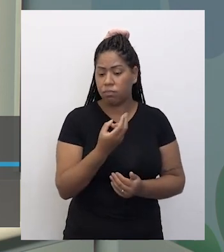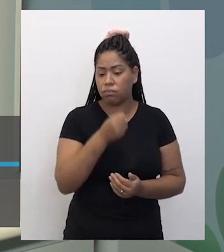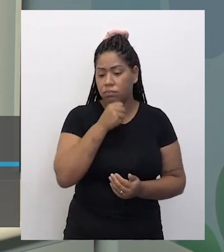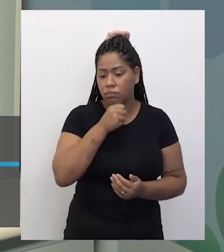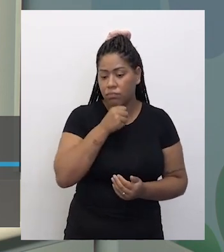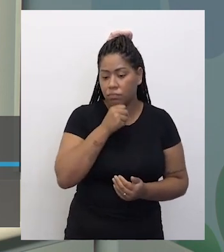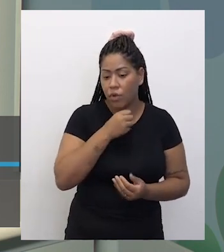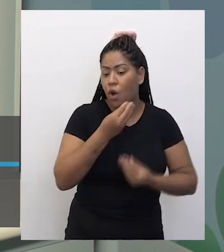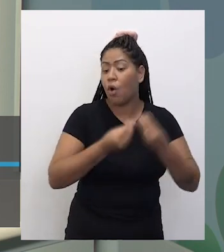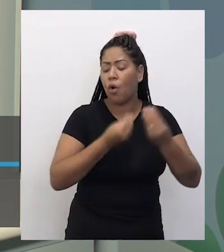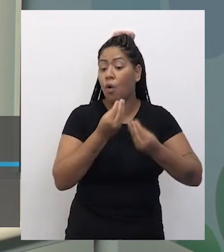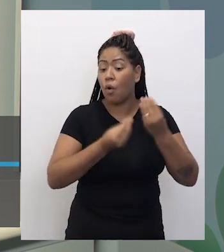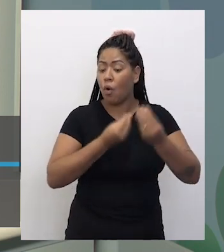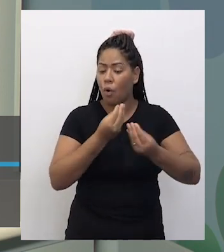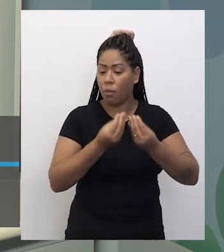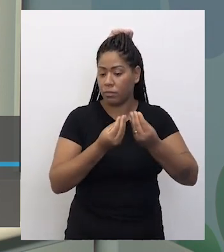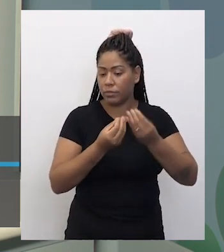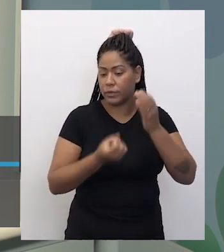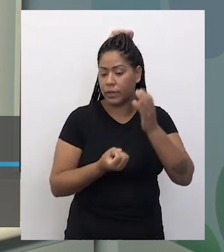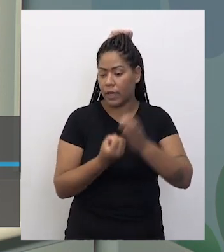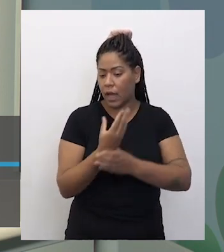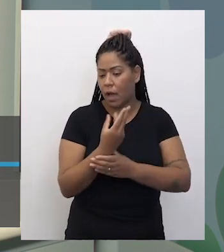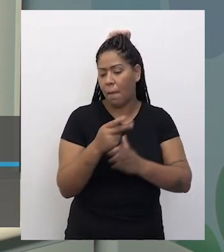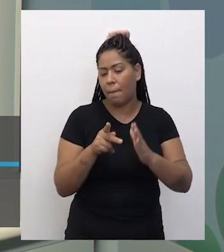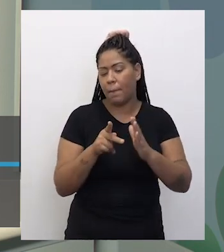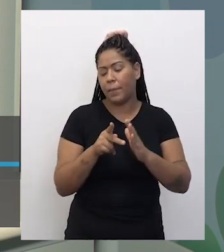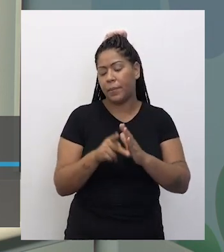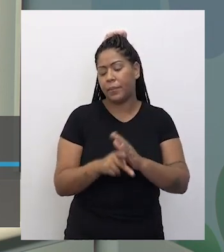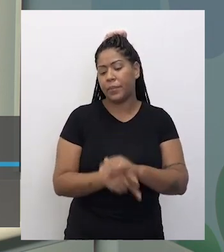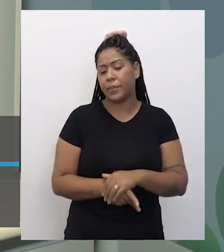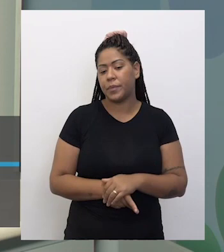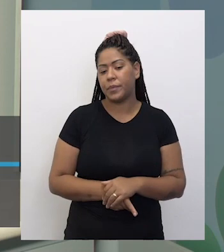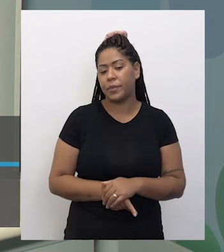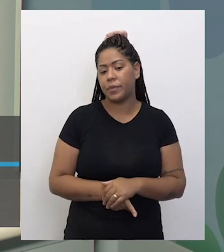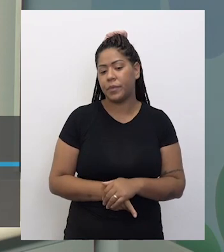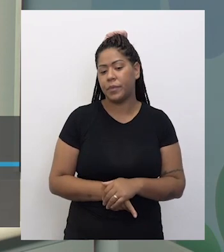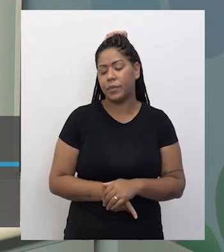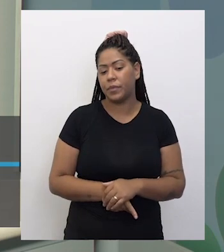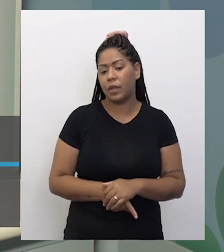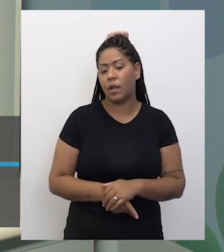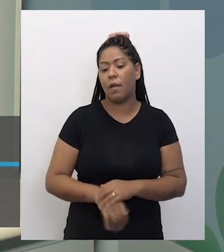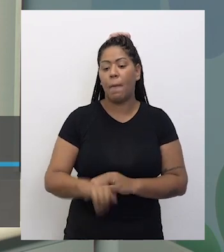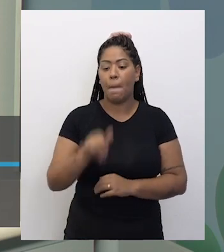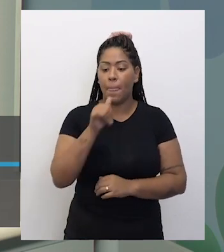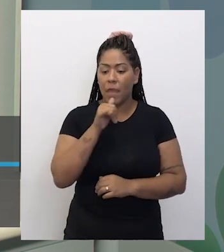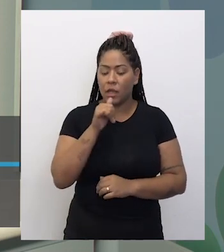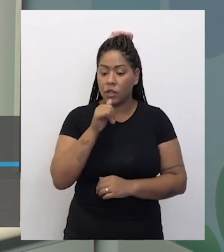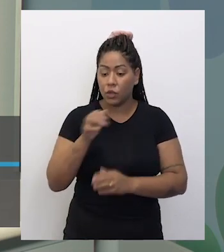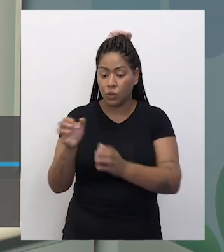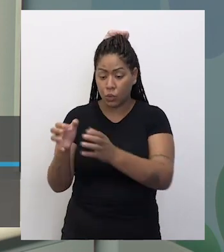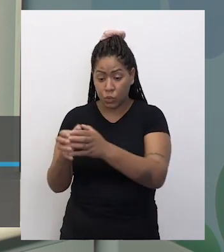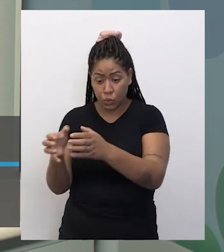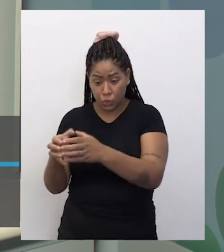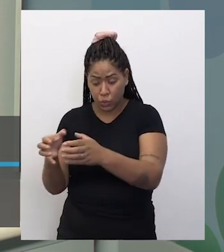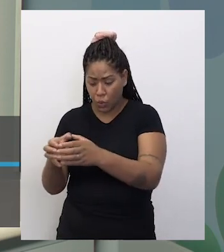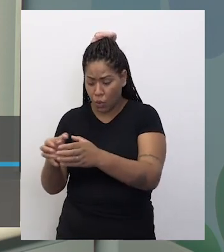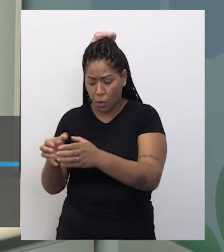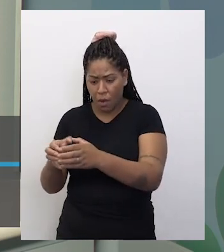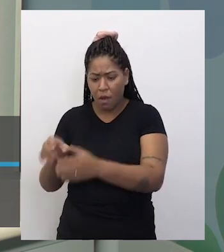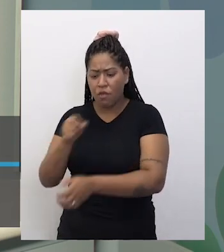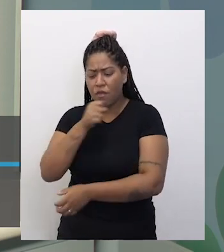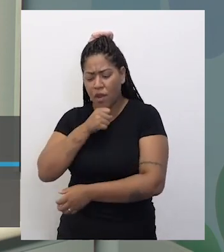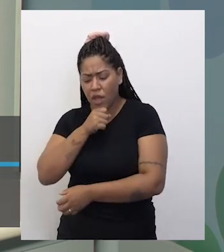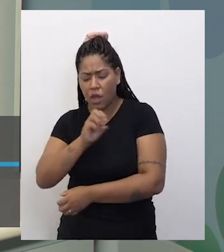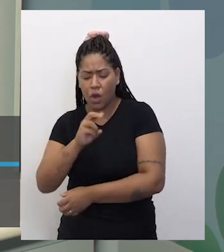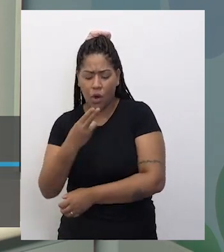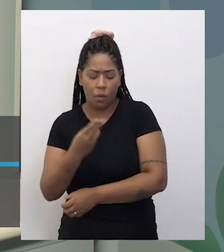publicar, ser veiculado esse adulto. Se é um adulto que participa de um determinado grupo, como que será essa mensagem? Então, tem que pensar